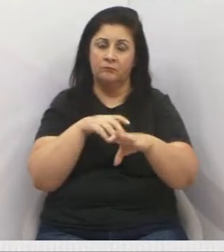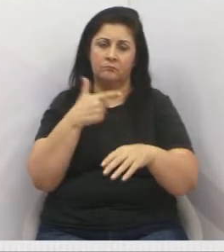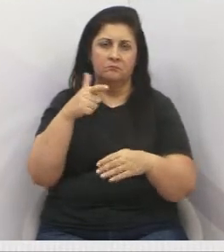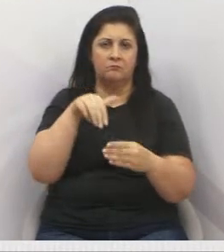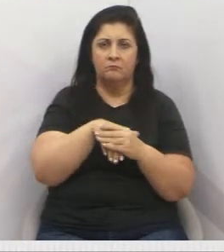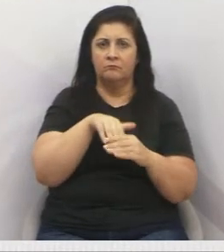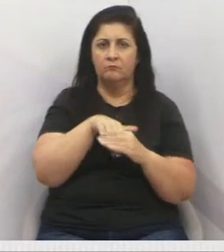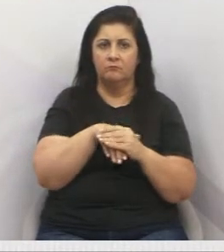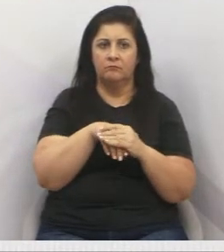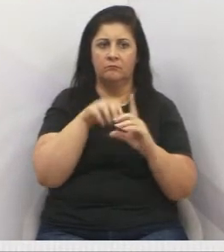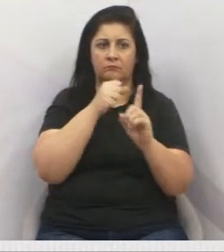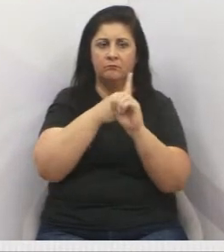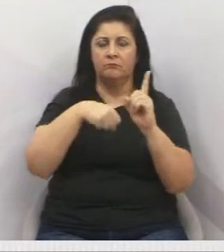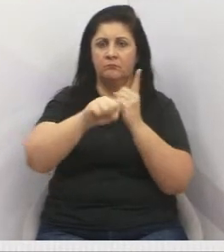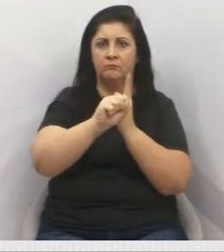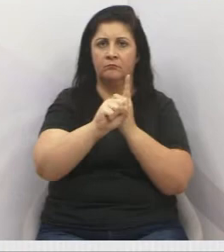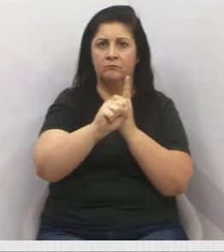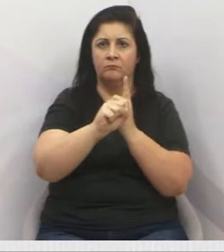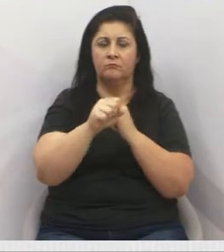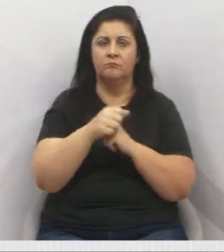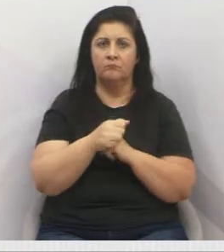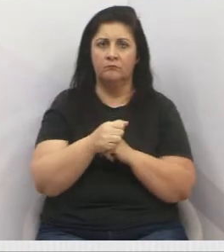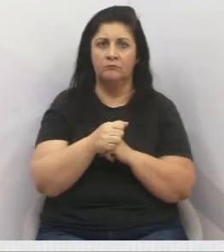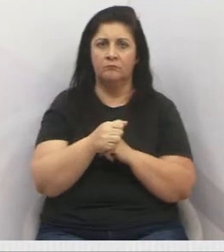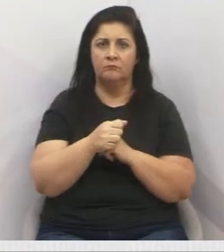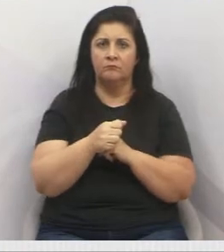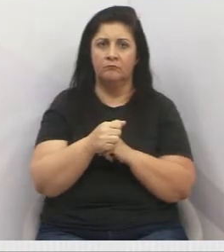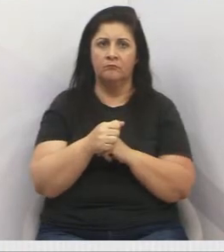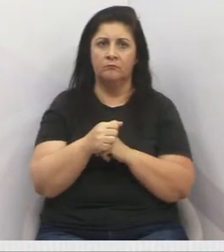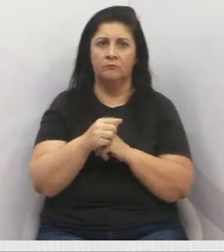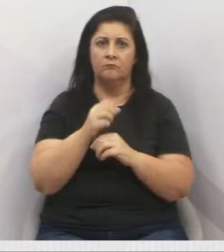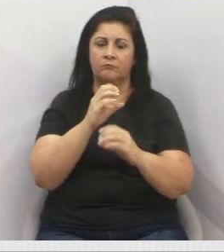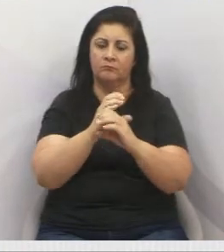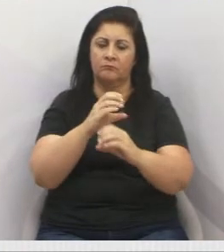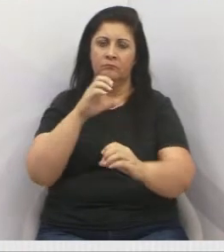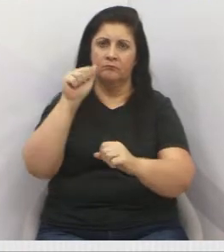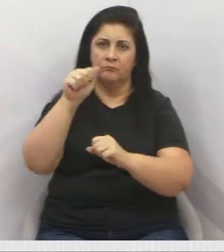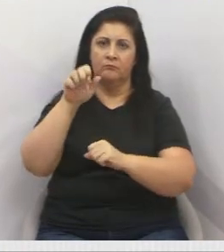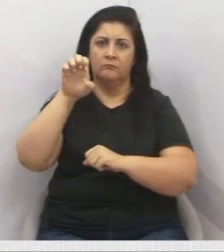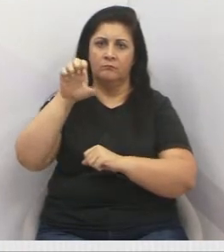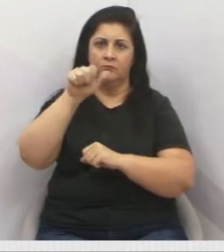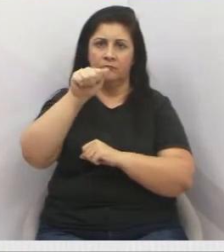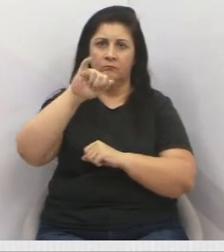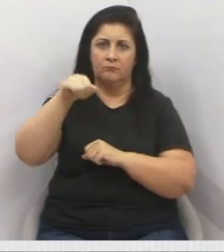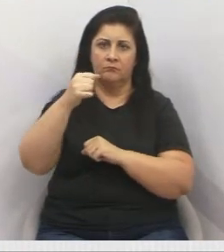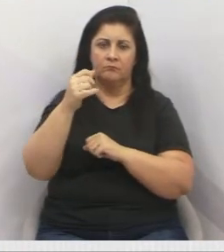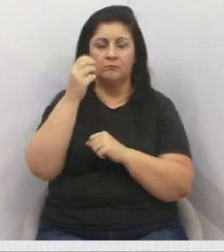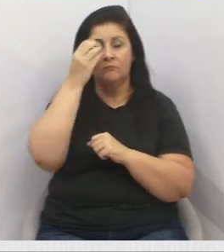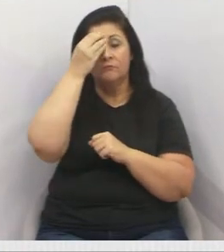em branco e organização da sociedade civil, Associação dos Engenheiros e Arquitetos, AEAJ.